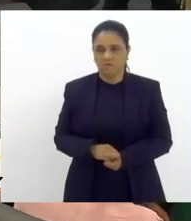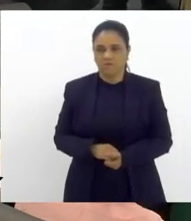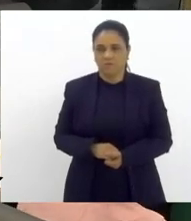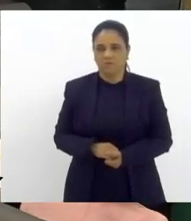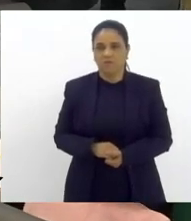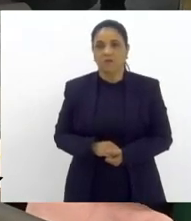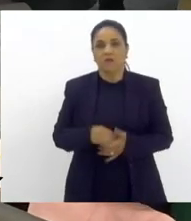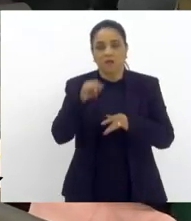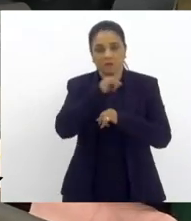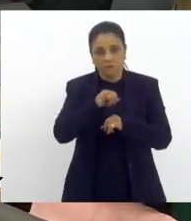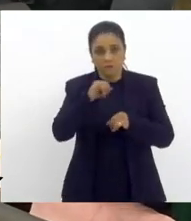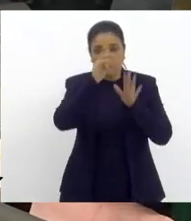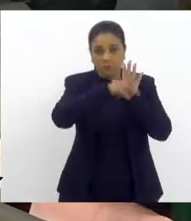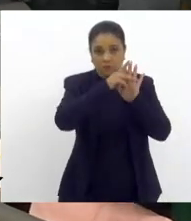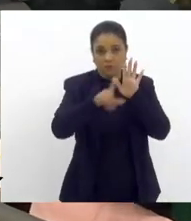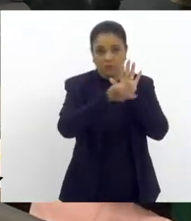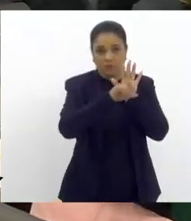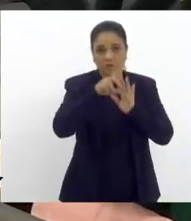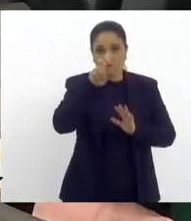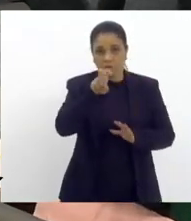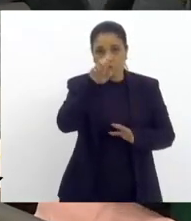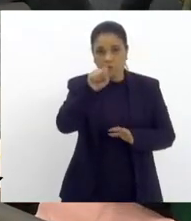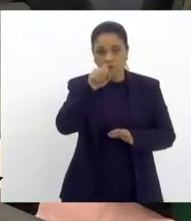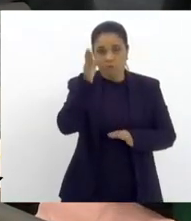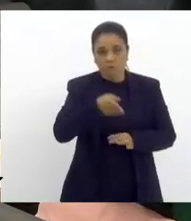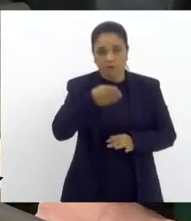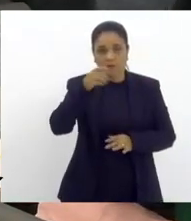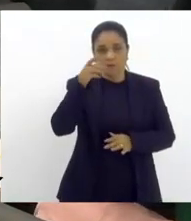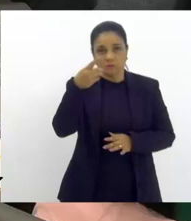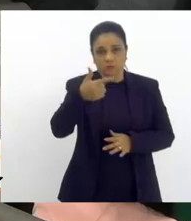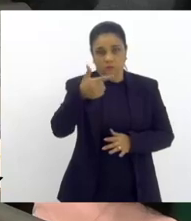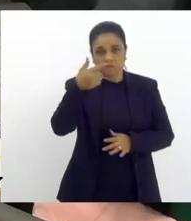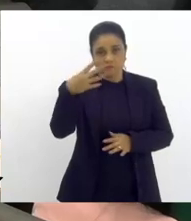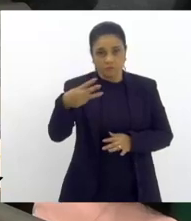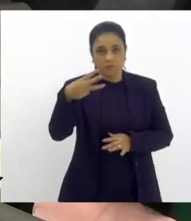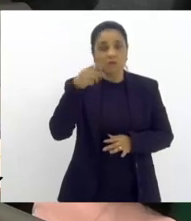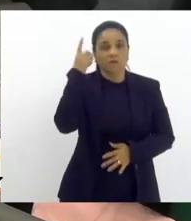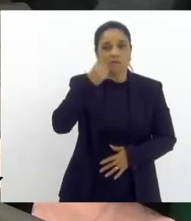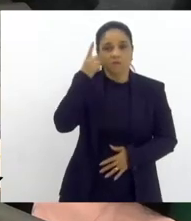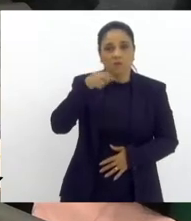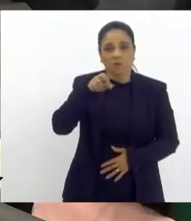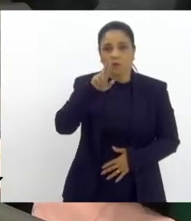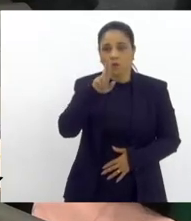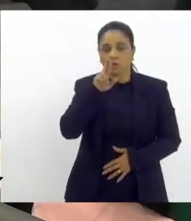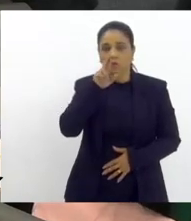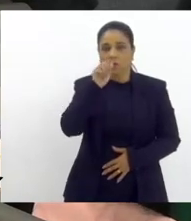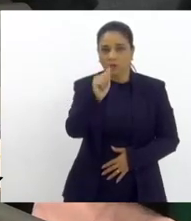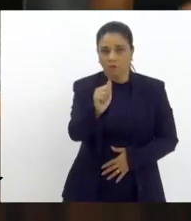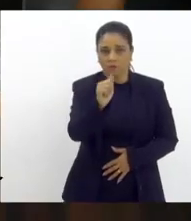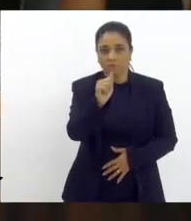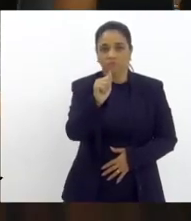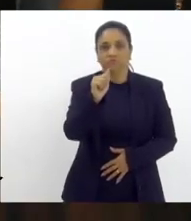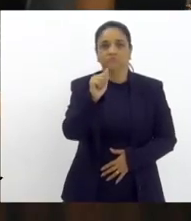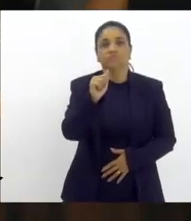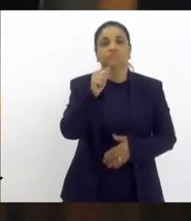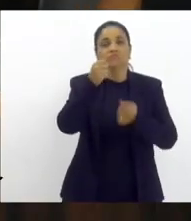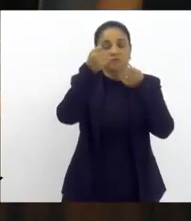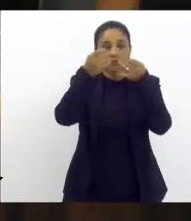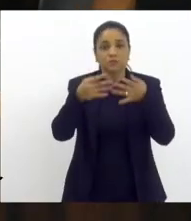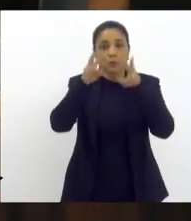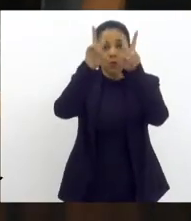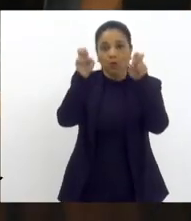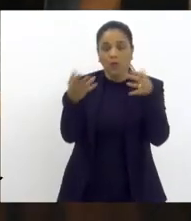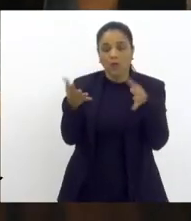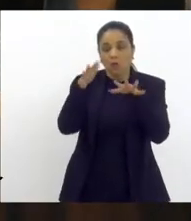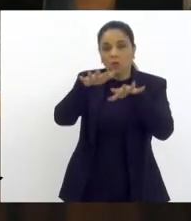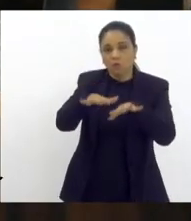anuncio projeto de lei 58/22 do deputado Rodrigo Amorim que dispõe sobre a inclusão